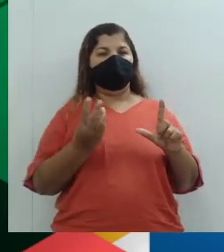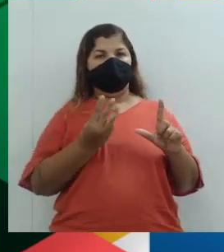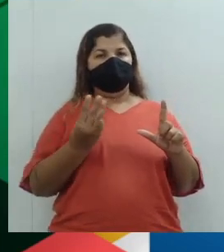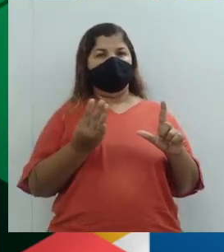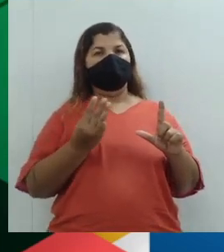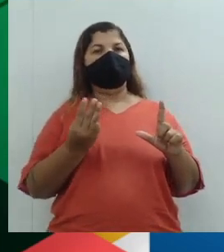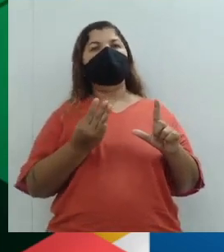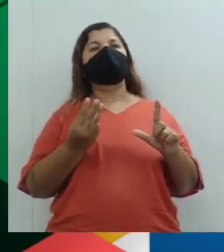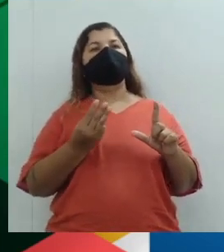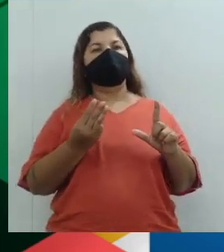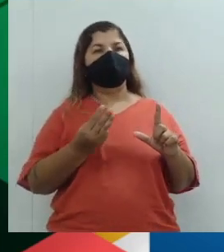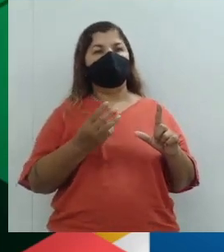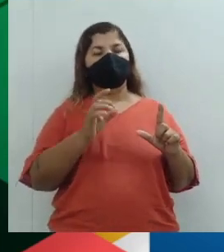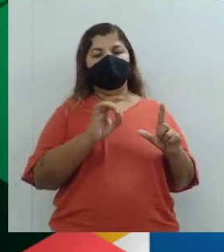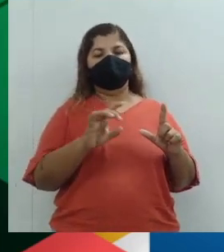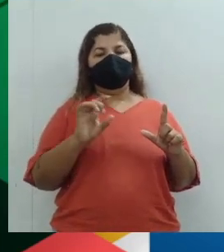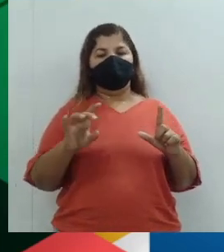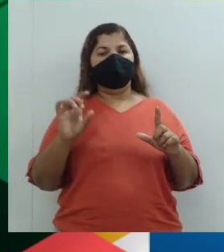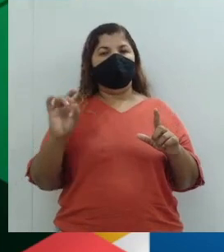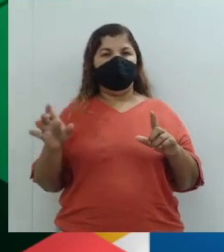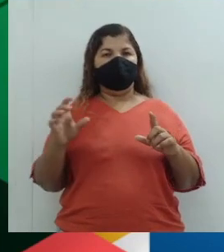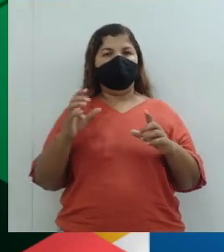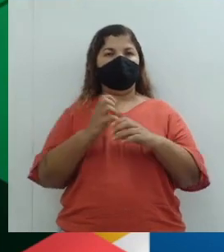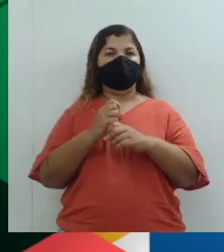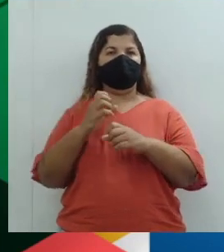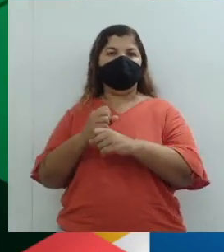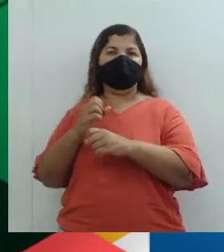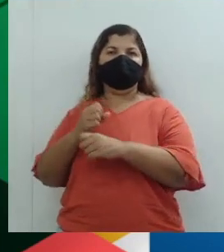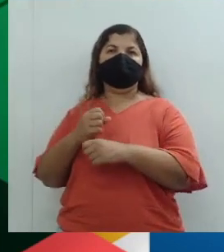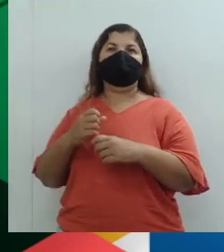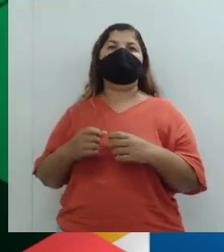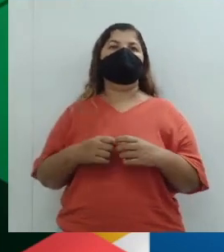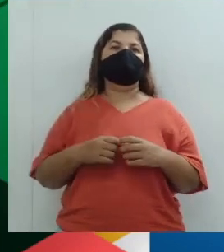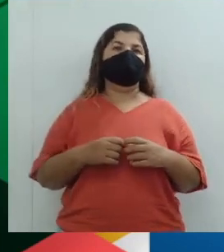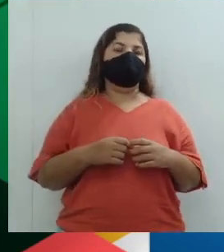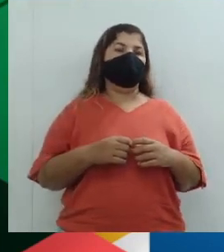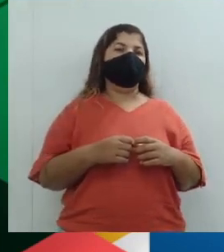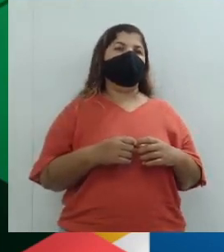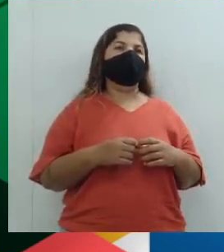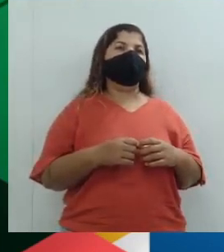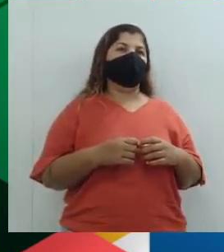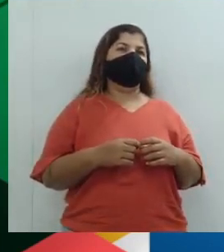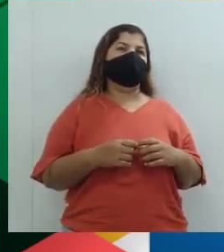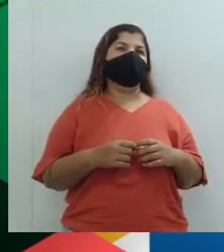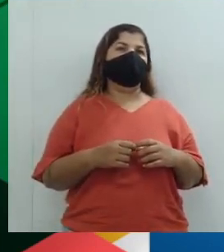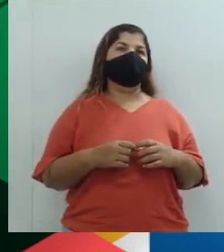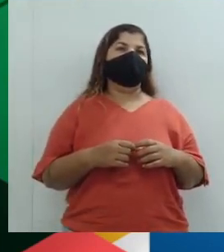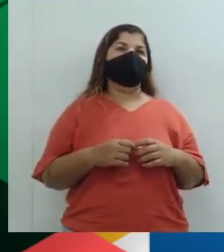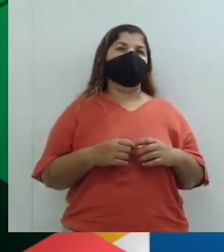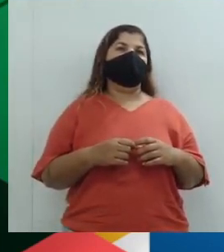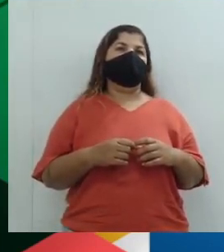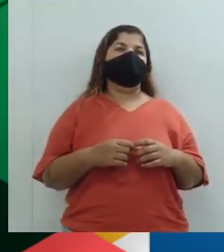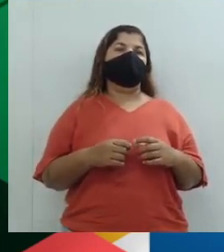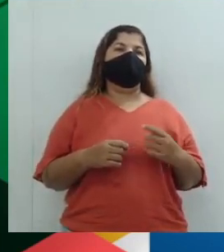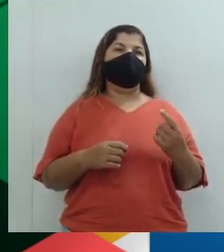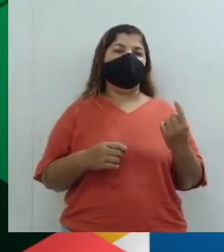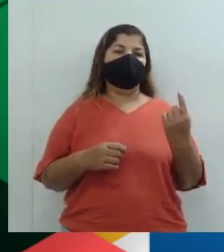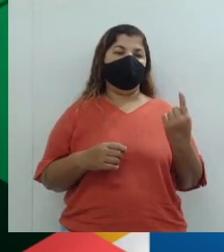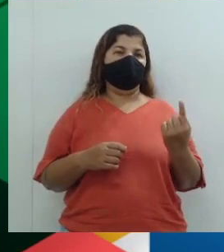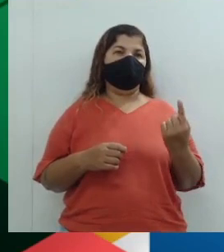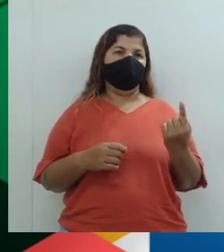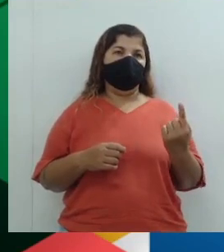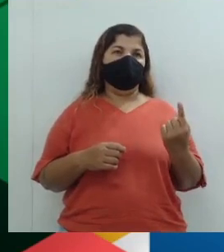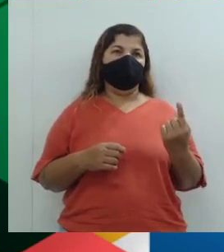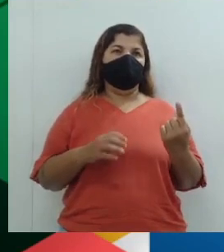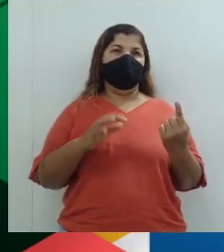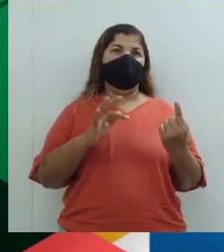desses corpos aí, né? É a maneira que a gente vai abordar aí essa questão. Então, vamos lá. Para o corpo 1, né, eu vou ter a